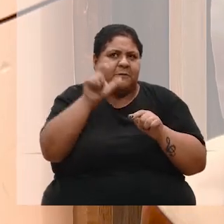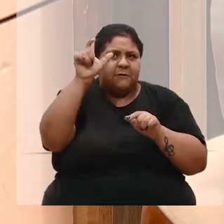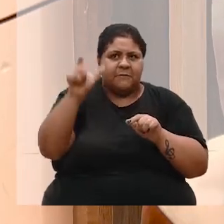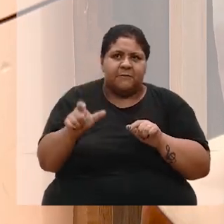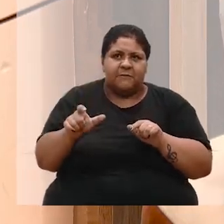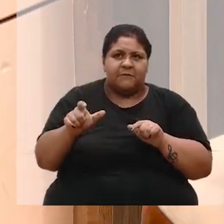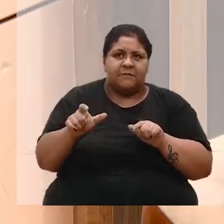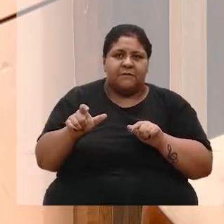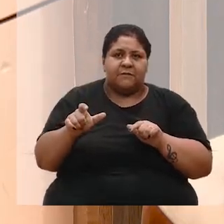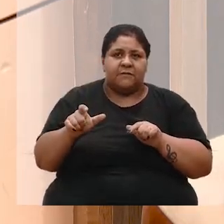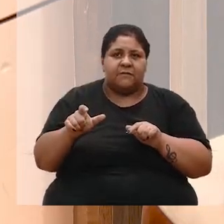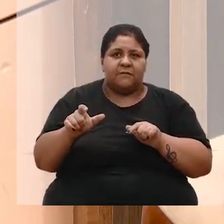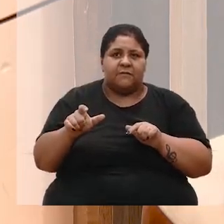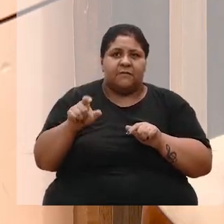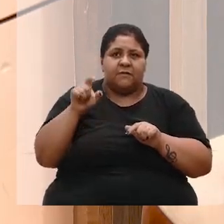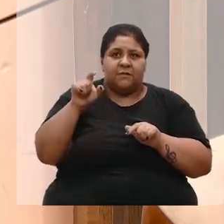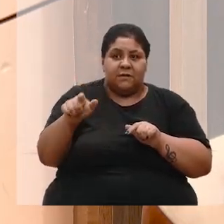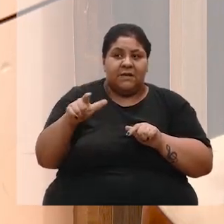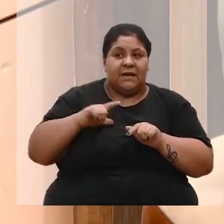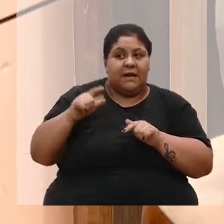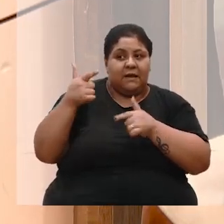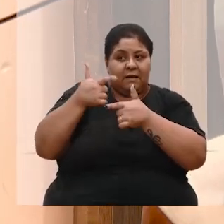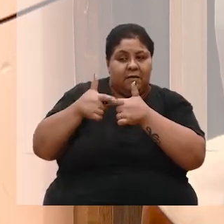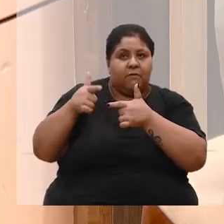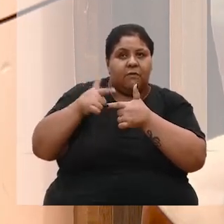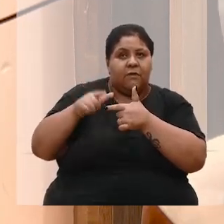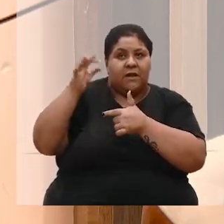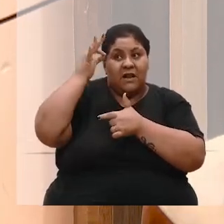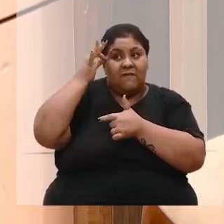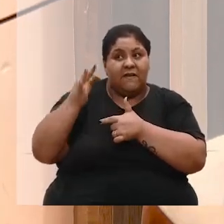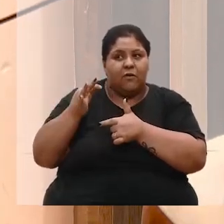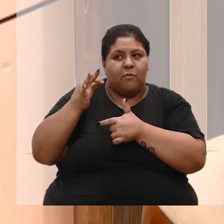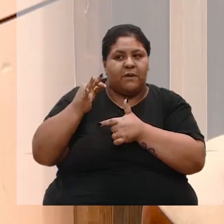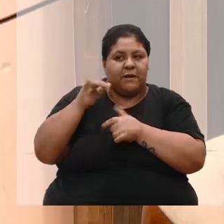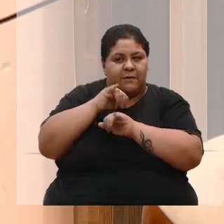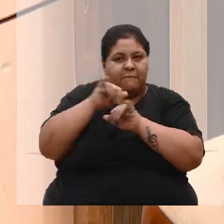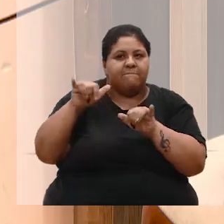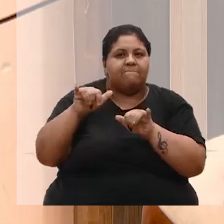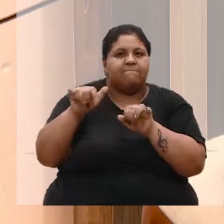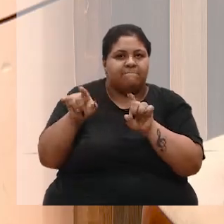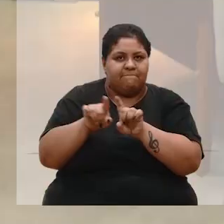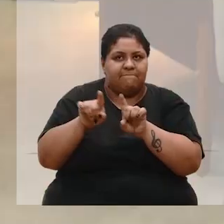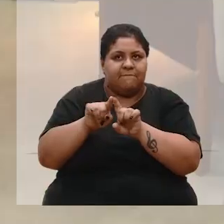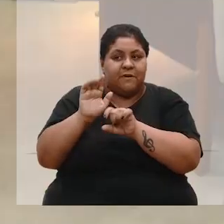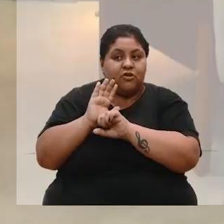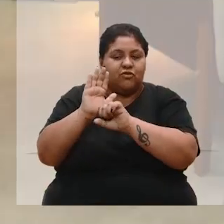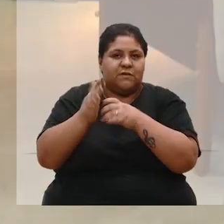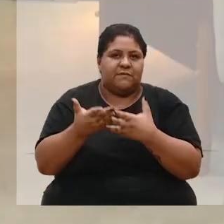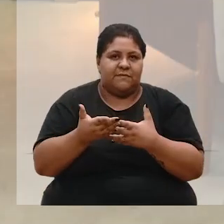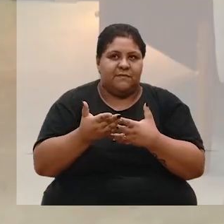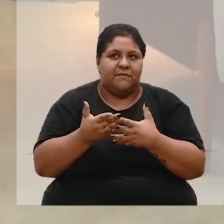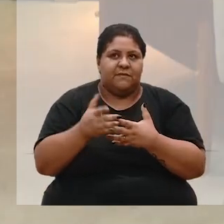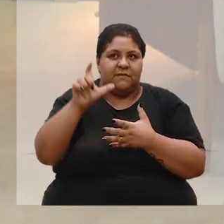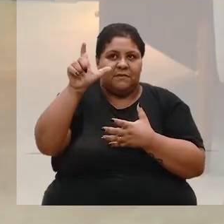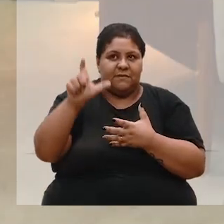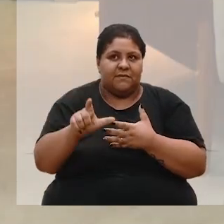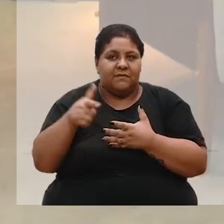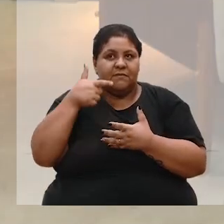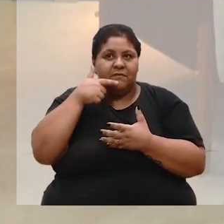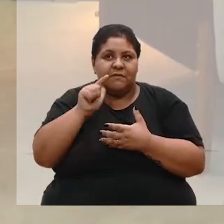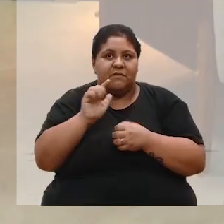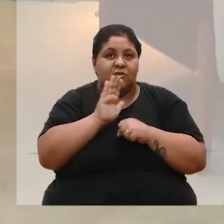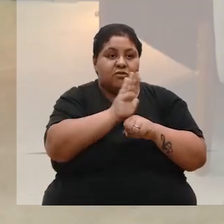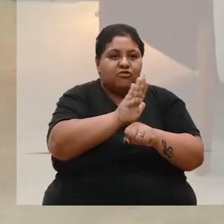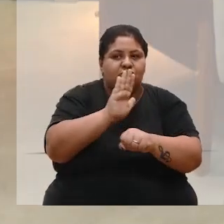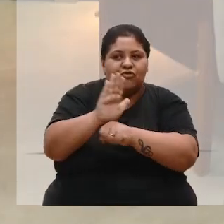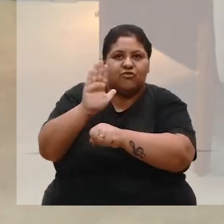está passando pelaquela problemática, ela vai entender o recado e vai realmente ajudar ela. E essa pessoa vai conseguir ajudar outras